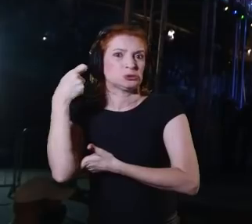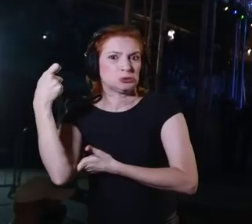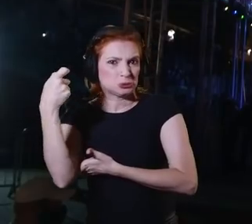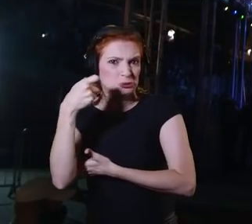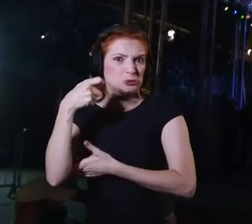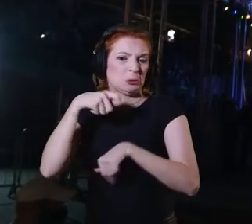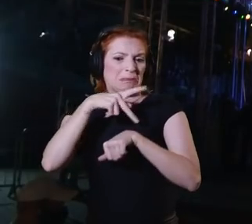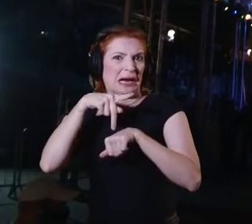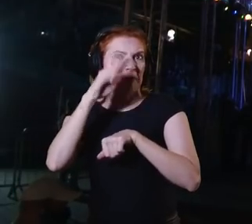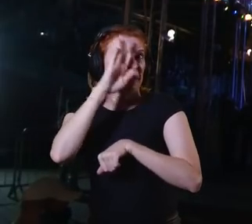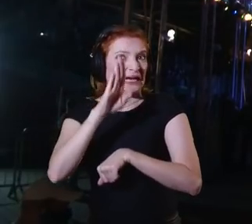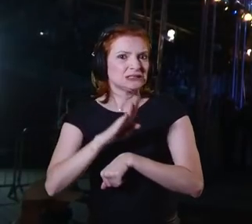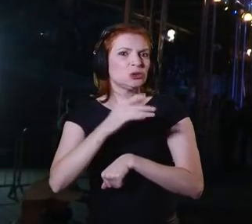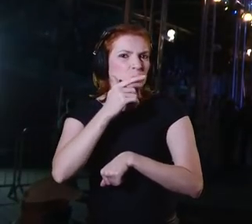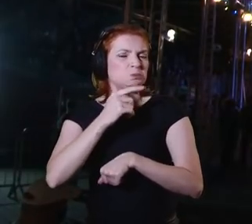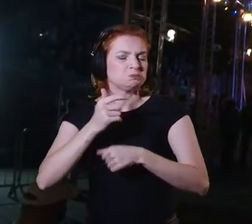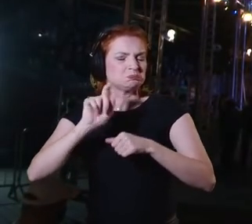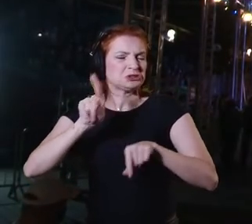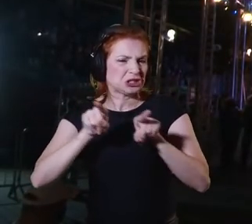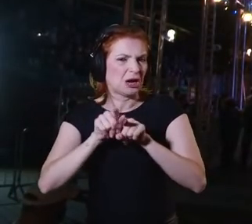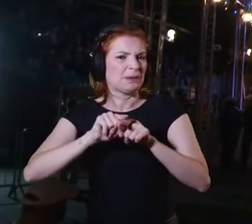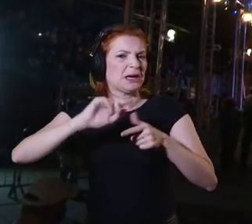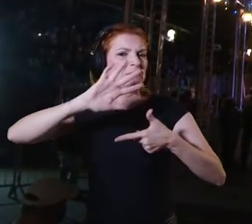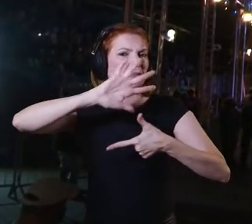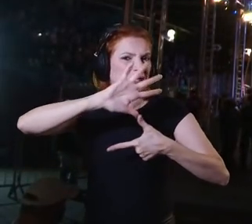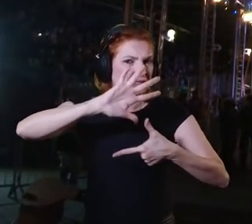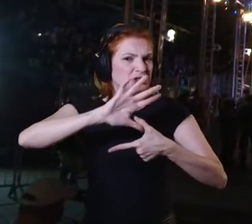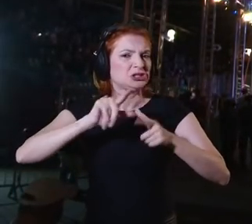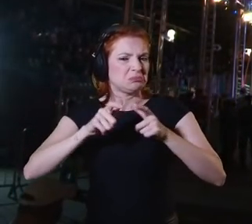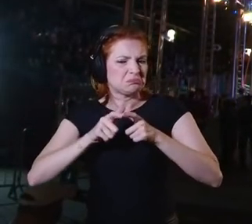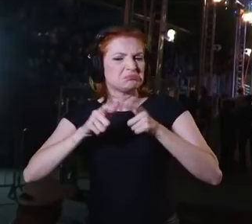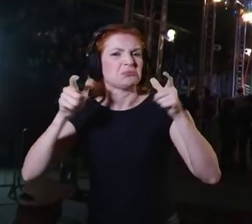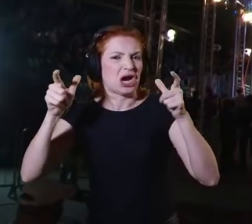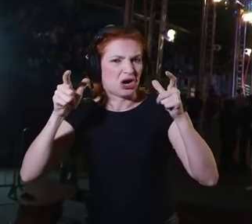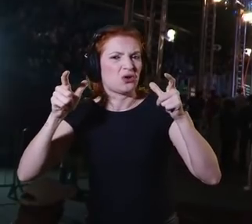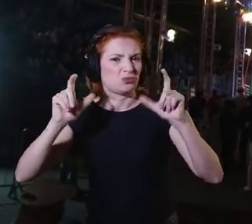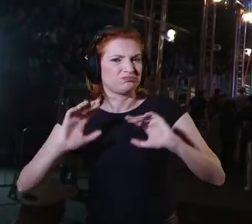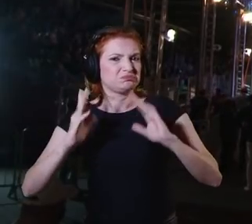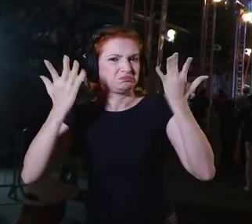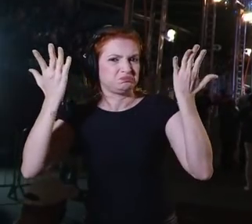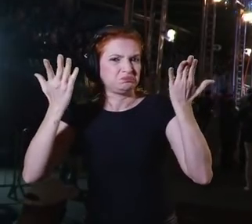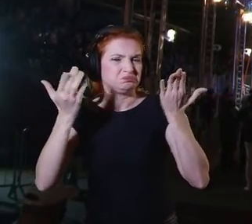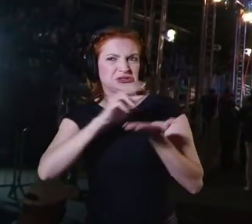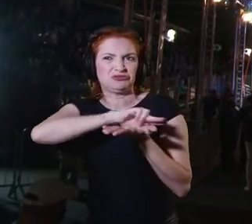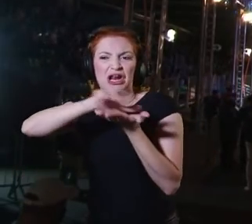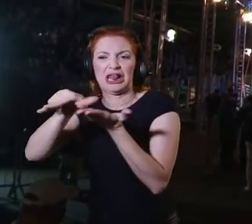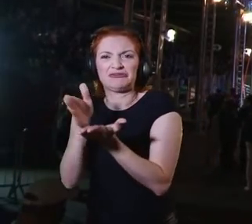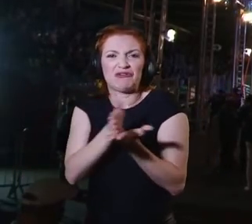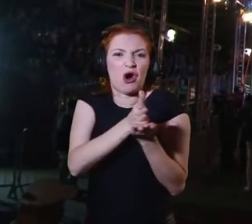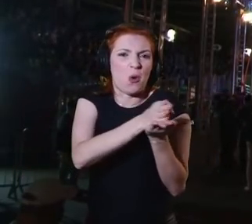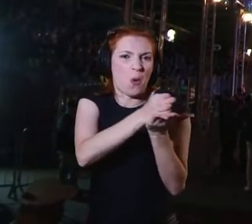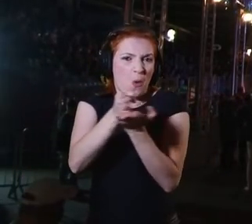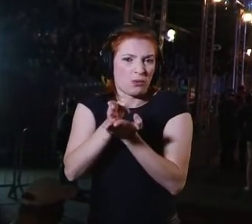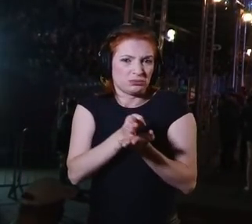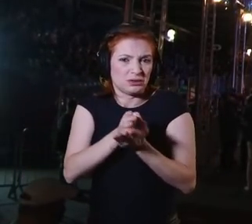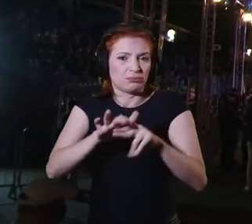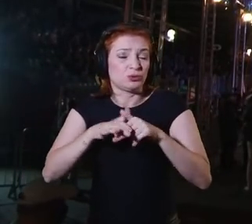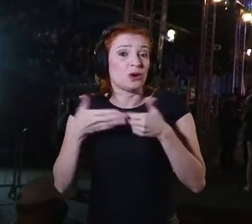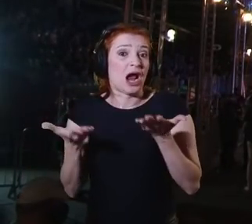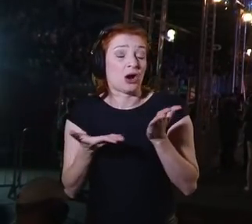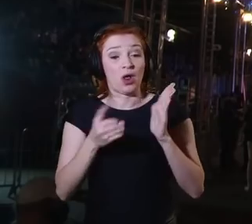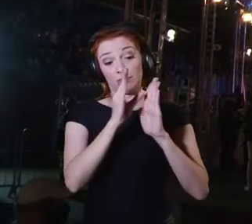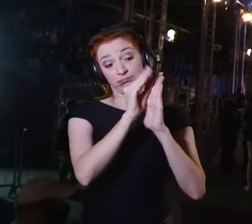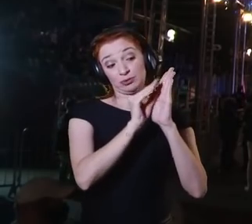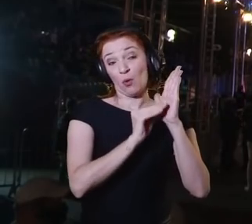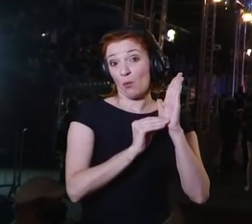país, quiçá da América Latina e de tantas outras fronteiras. Vamos ao protocolo da